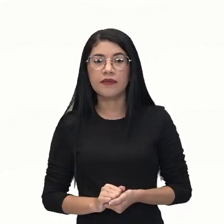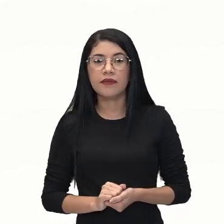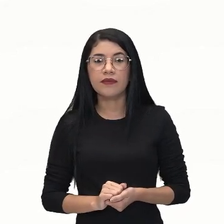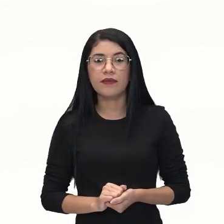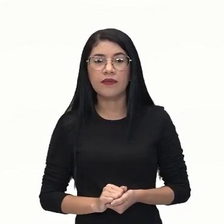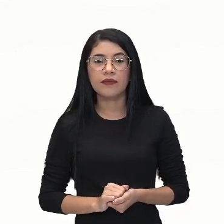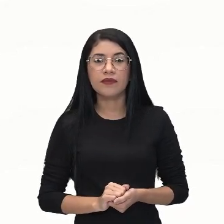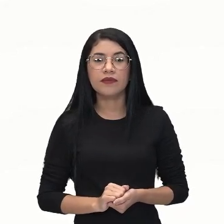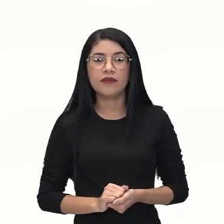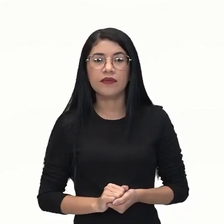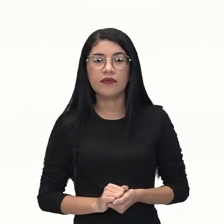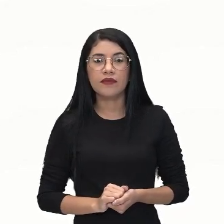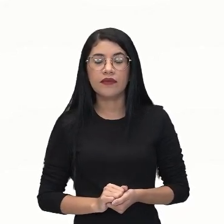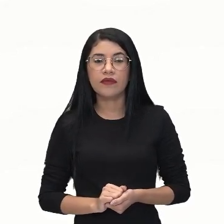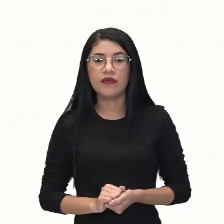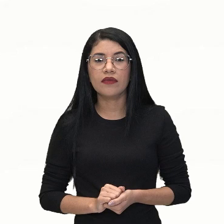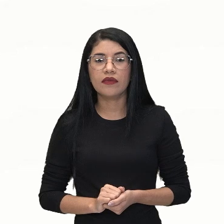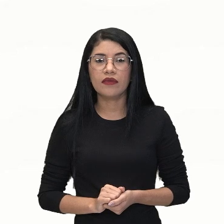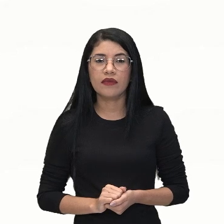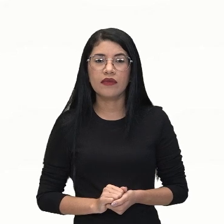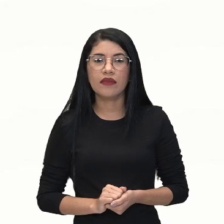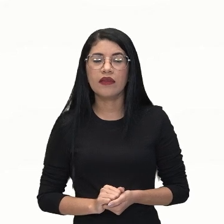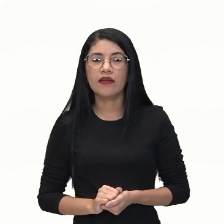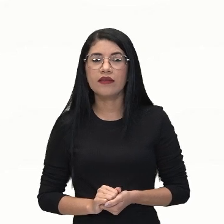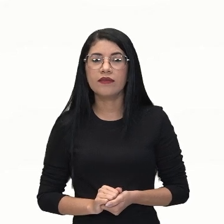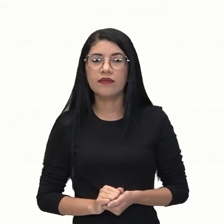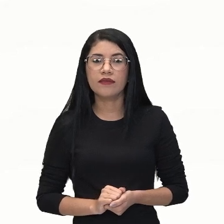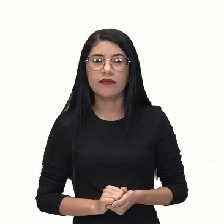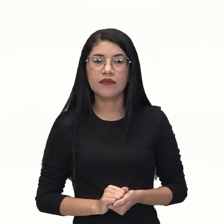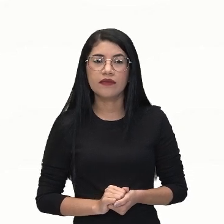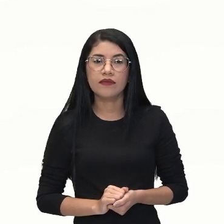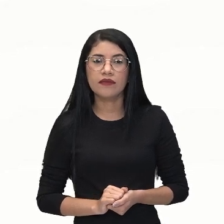Tá? Aqui, ó, a minha área que está em metros